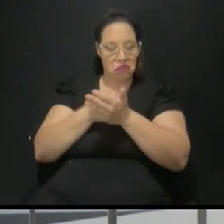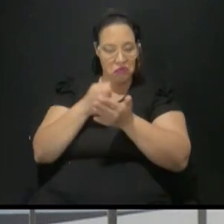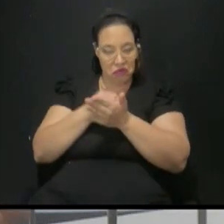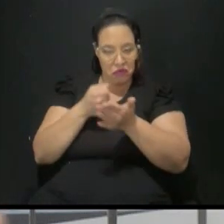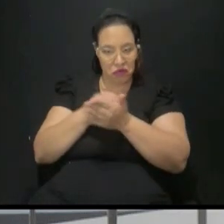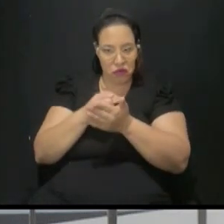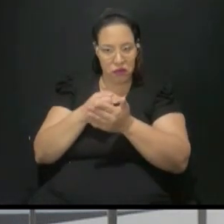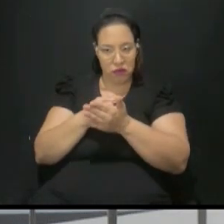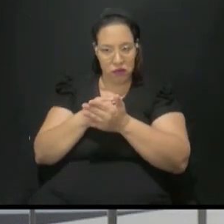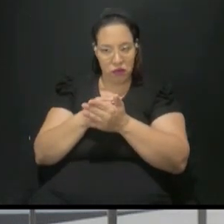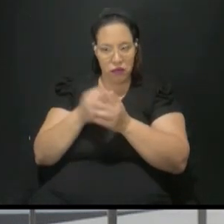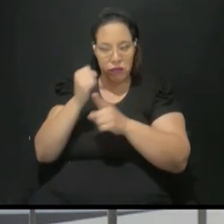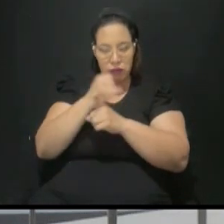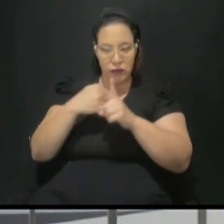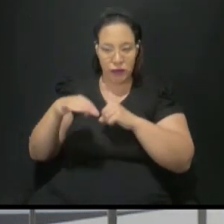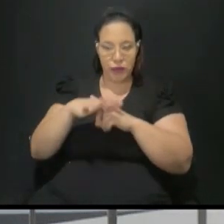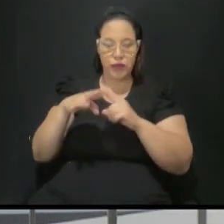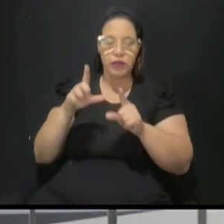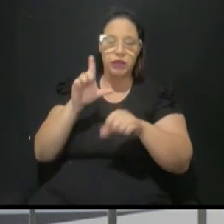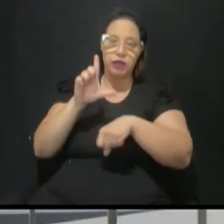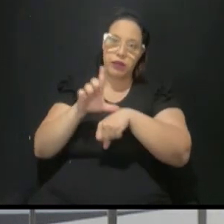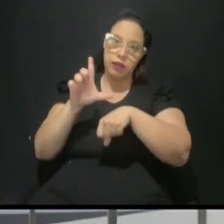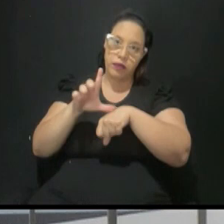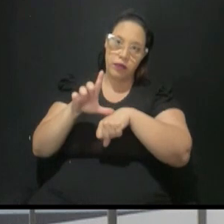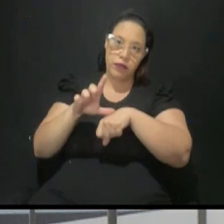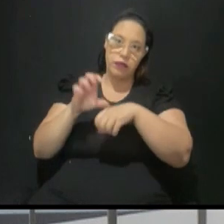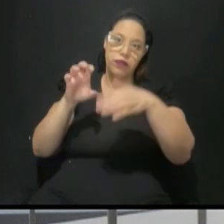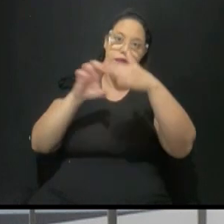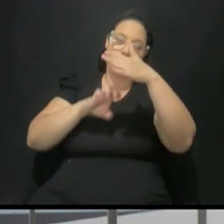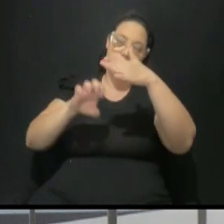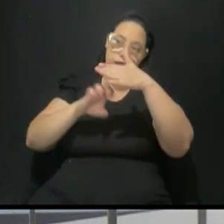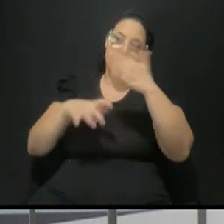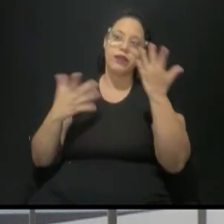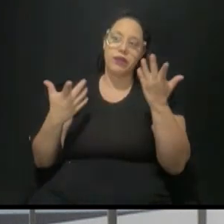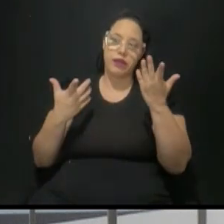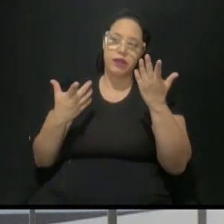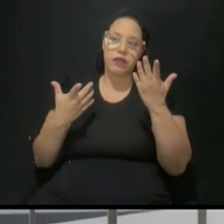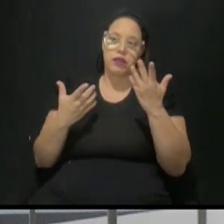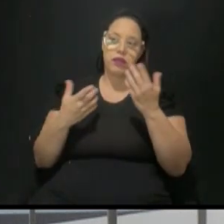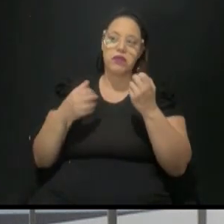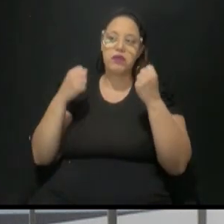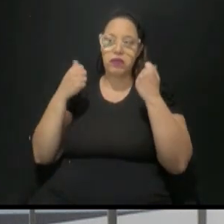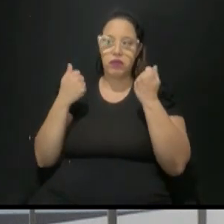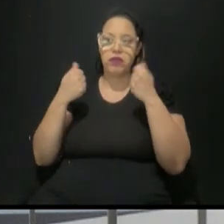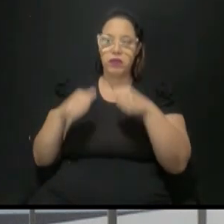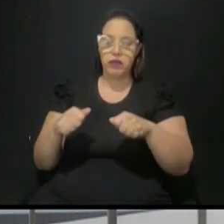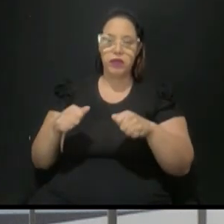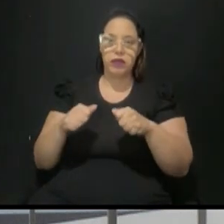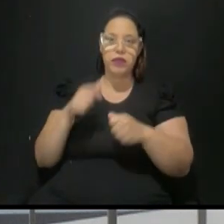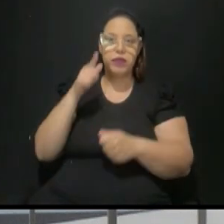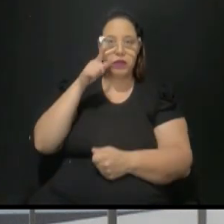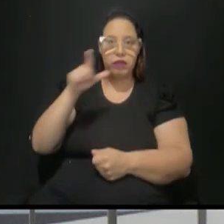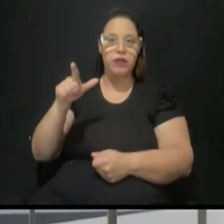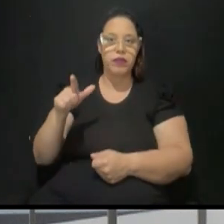do comércio, né, dos empresários, para que a gente possa conseguir cada vez mais trazer